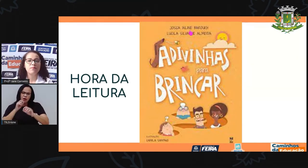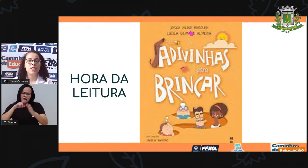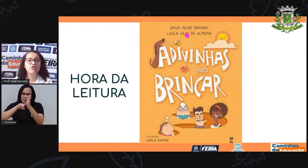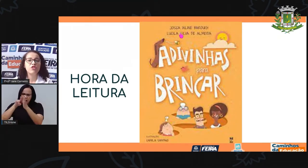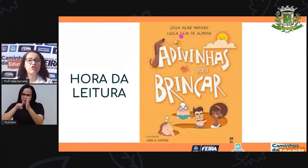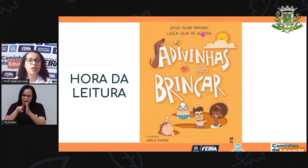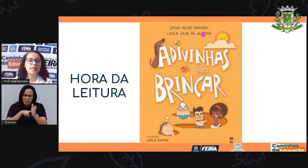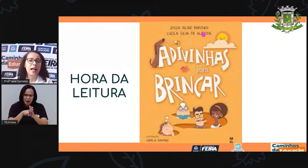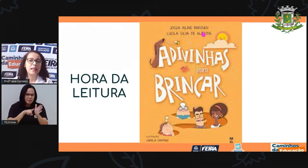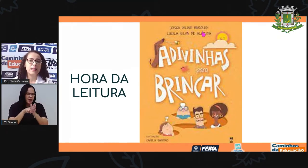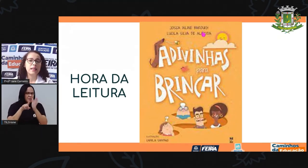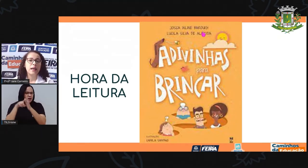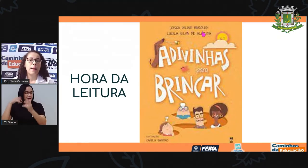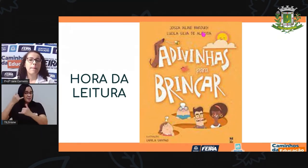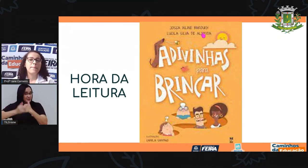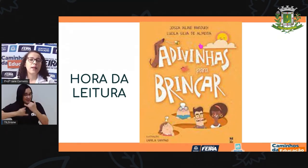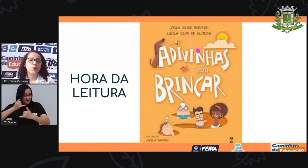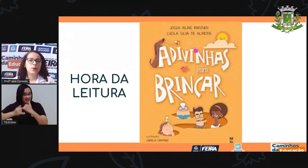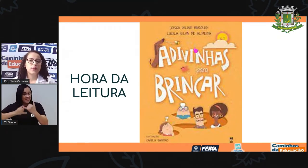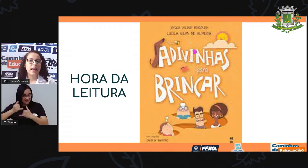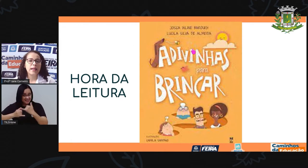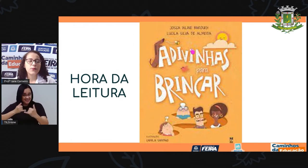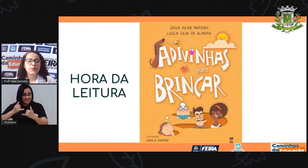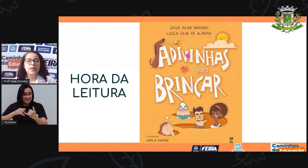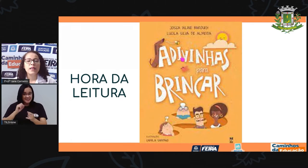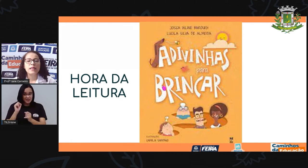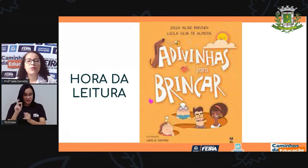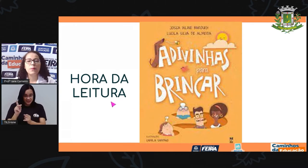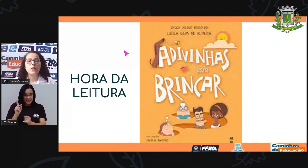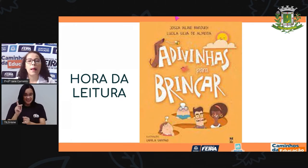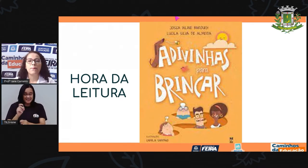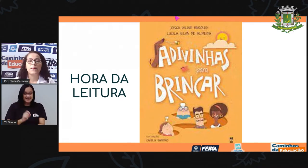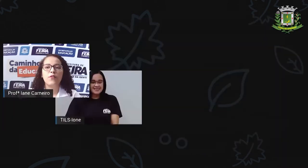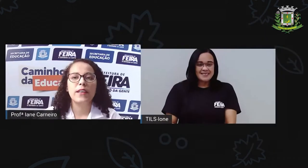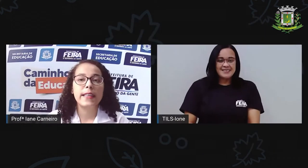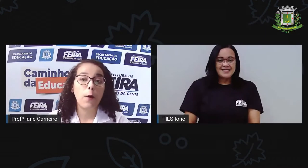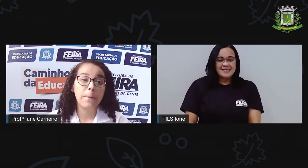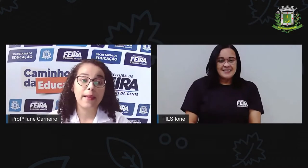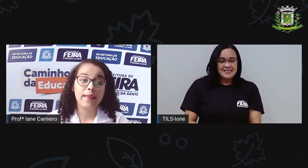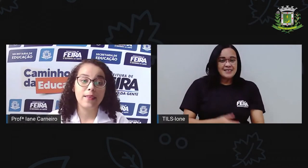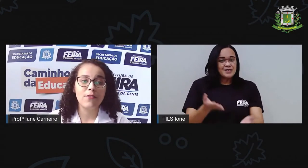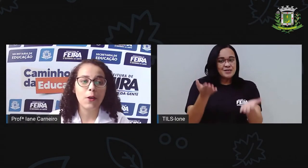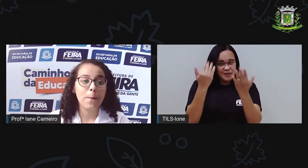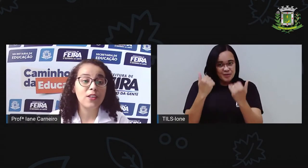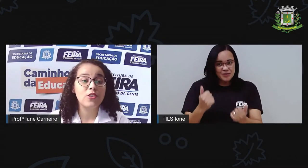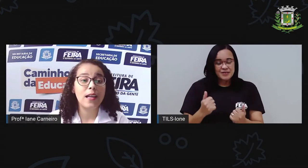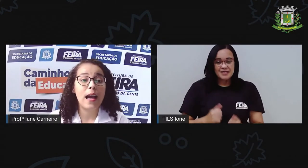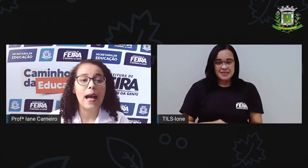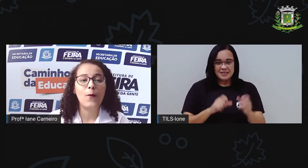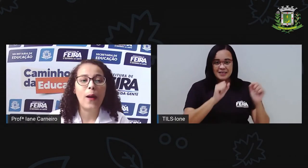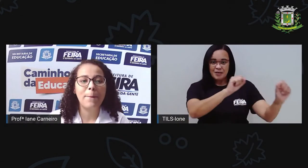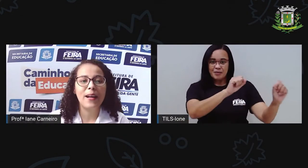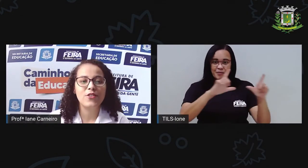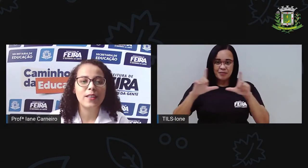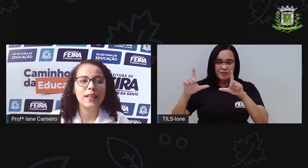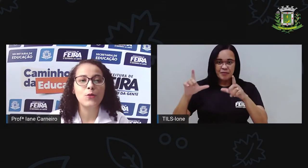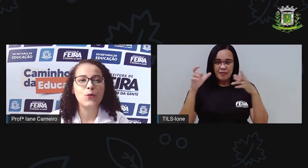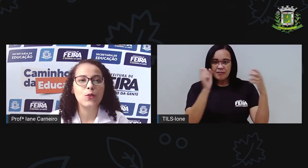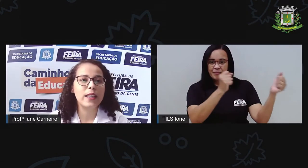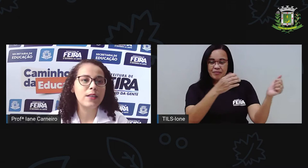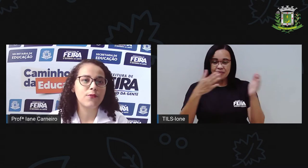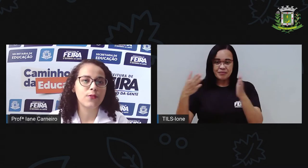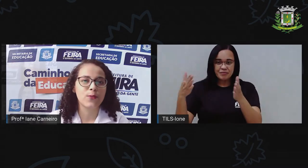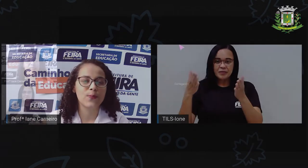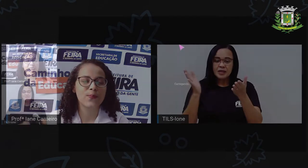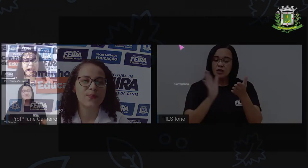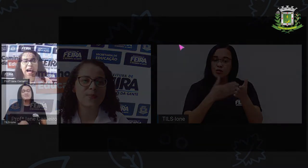de Joss Kaline Barulho, certo? Então vamos lá. Pro vai interromper aqui e vai compartilhar a página, né? Do